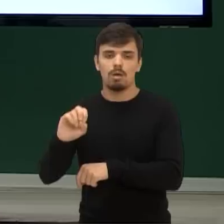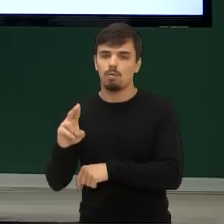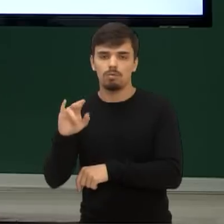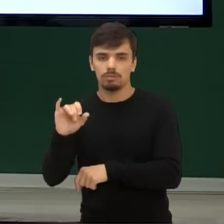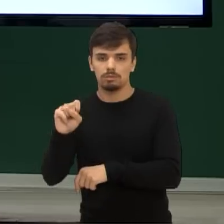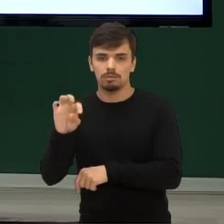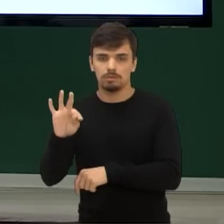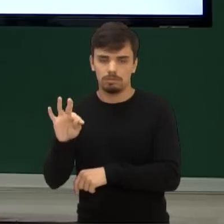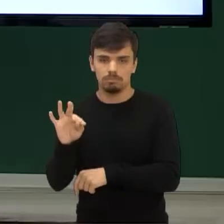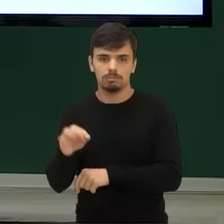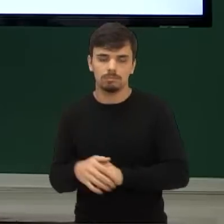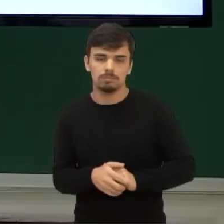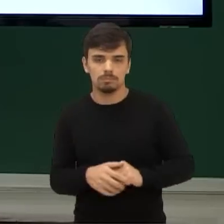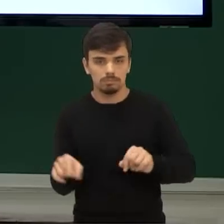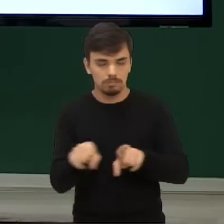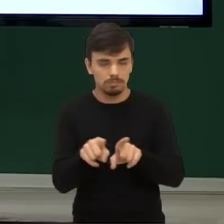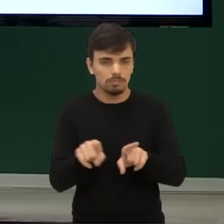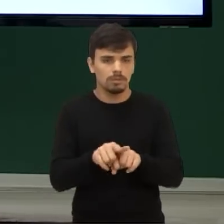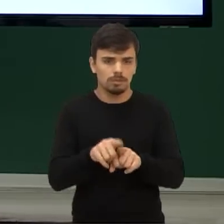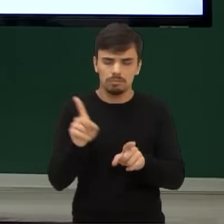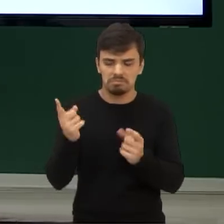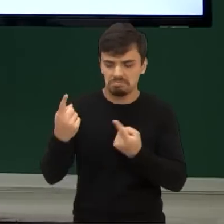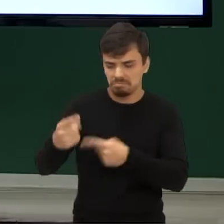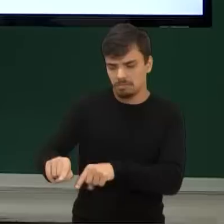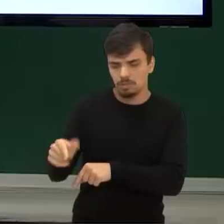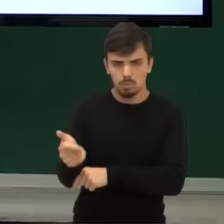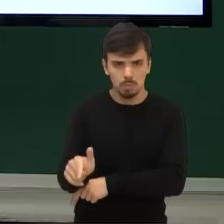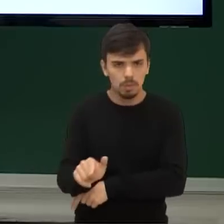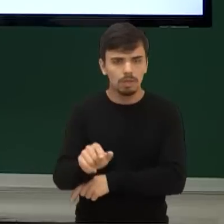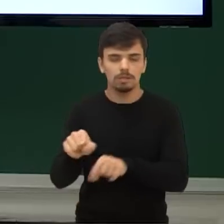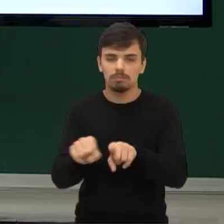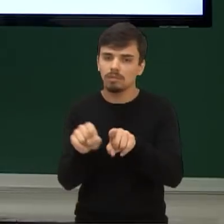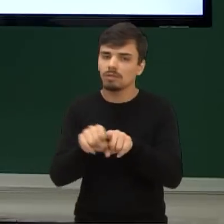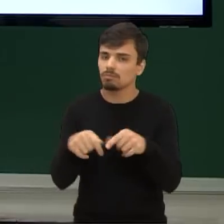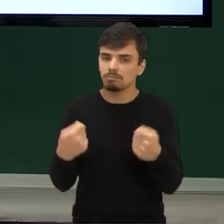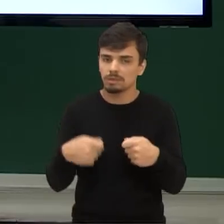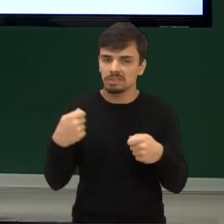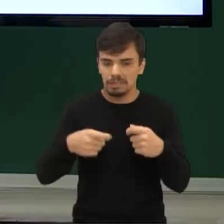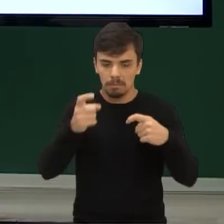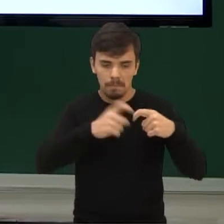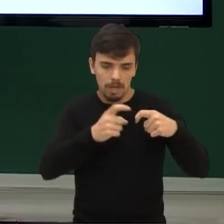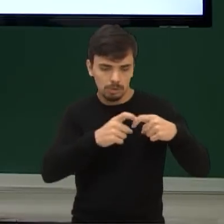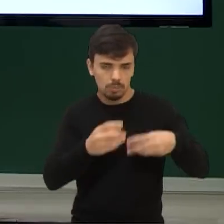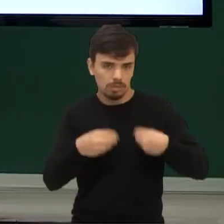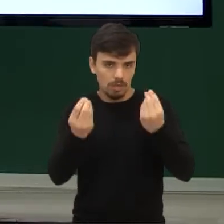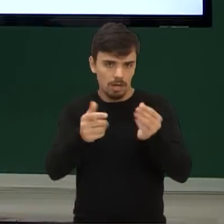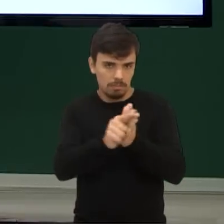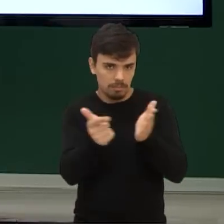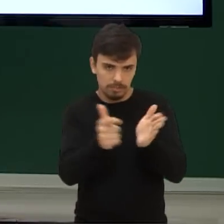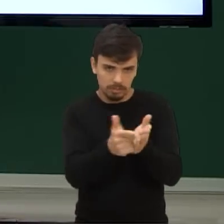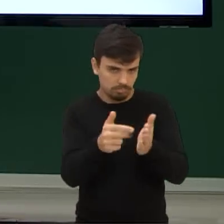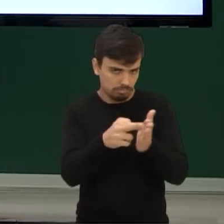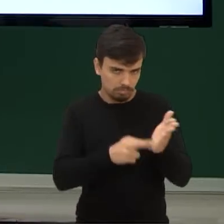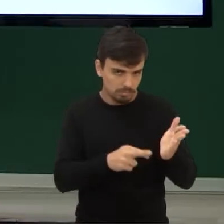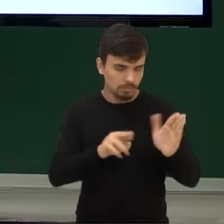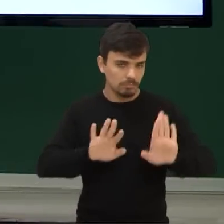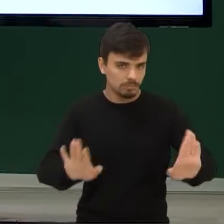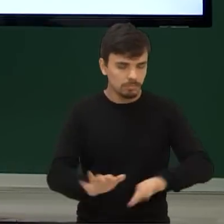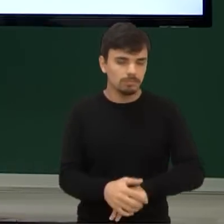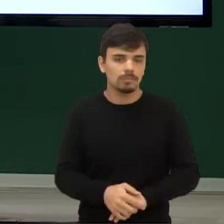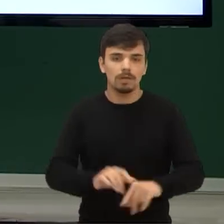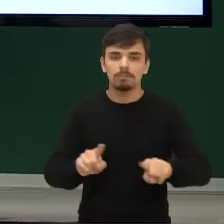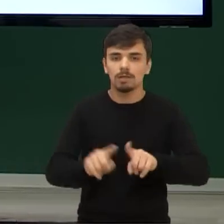tem contraindicação, também não precisa da prescrição médica, né? Mas, geralmente,